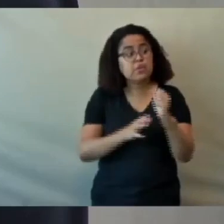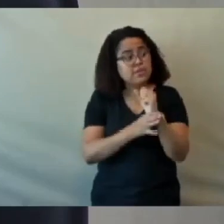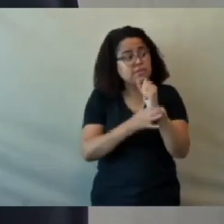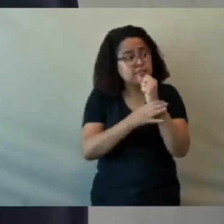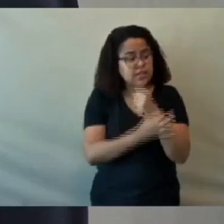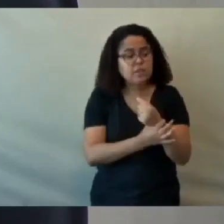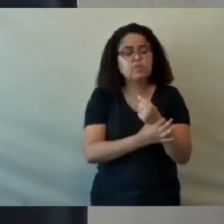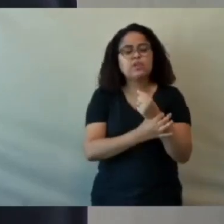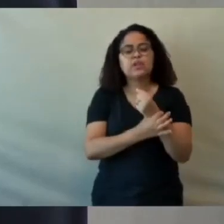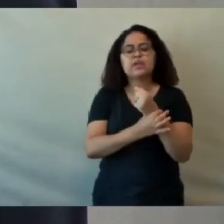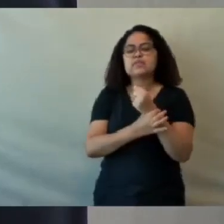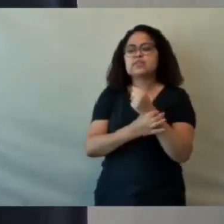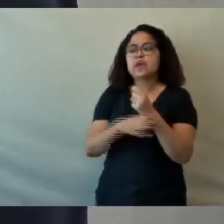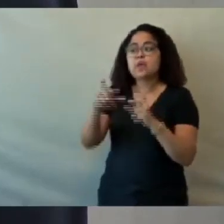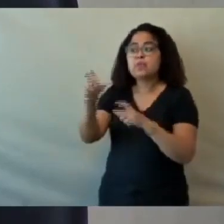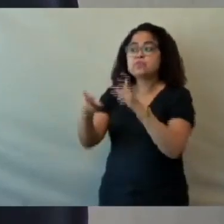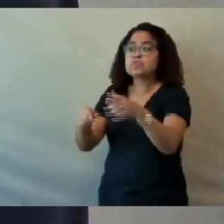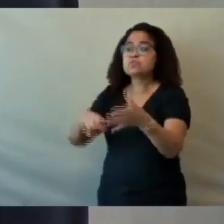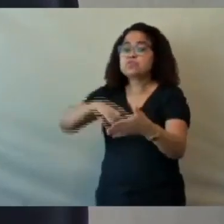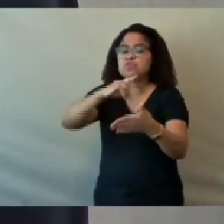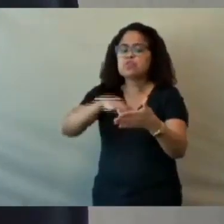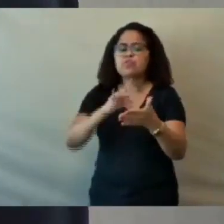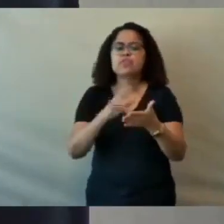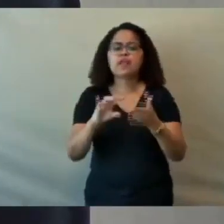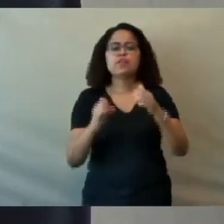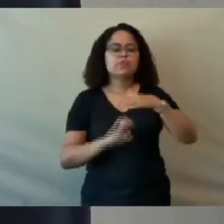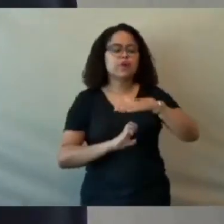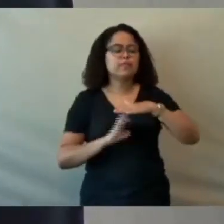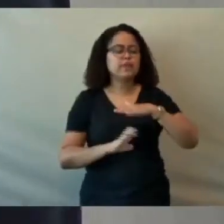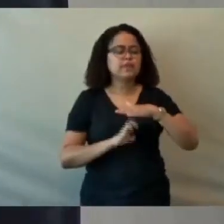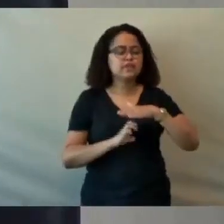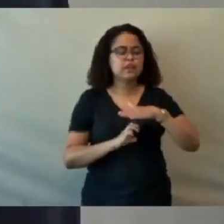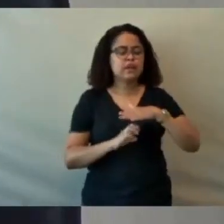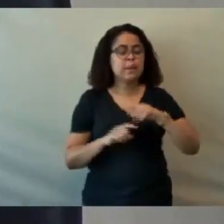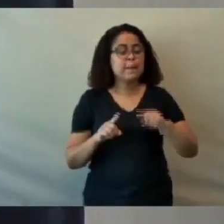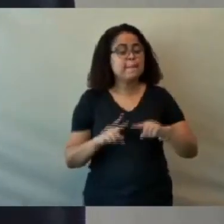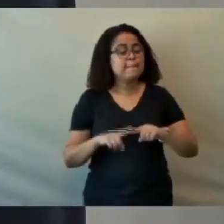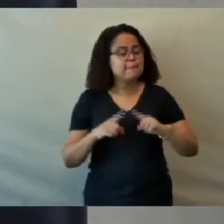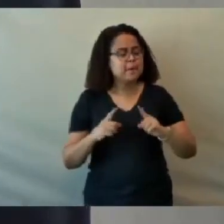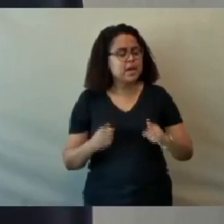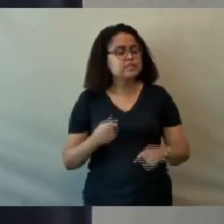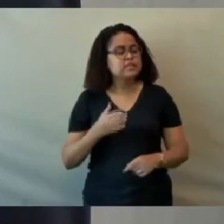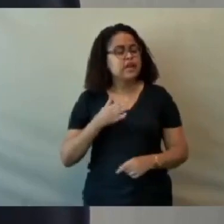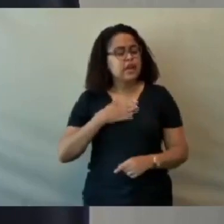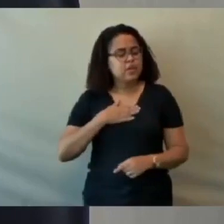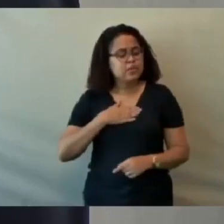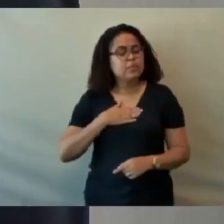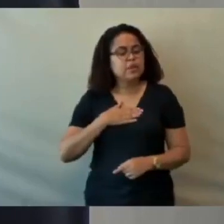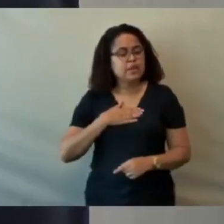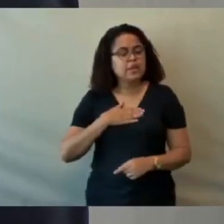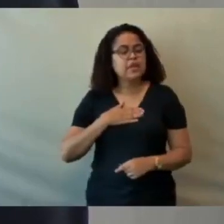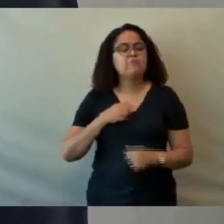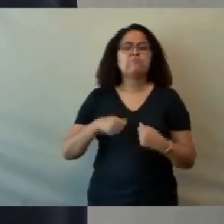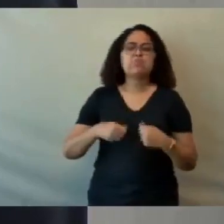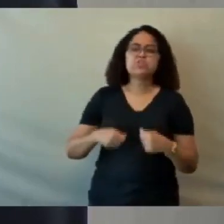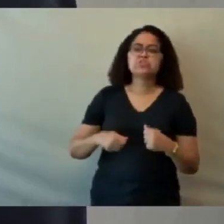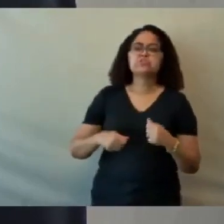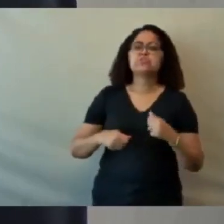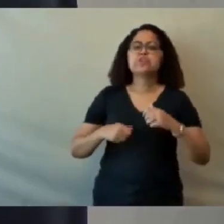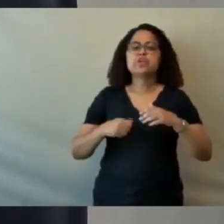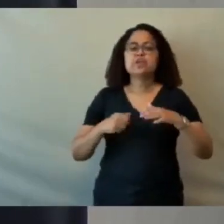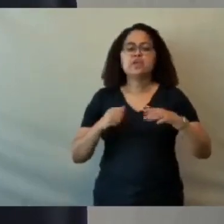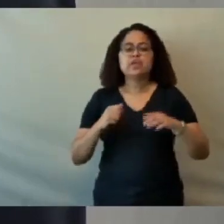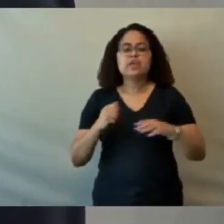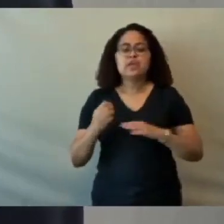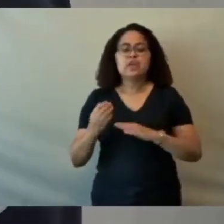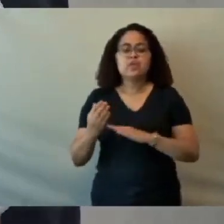contratam a empresa. Mas eu também preciso de ter uma segurança para o meu cuidador, porque o meu cuidador está ali dentro e ele passa por